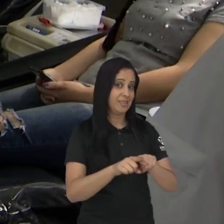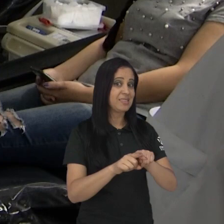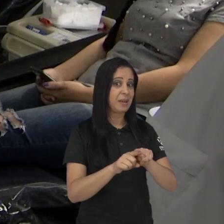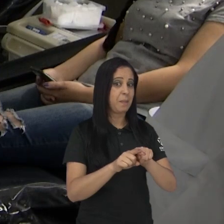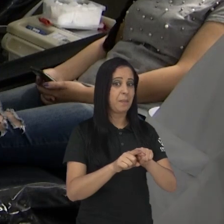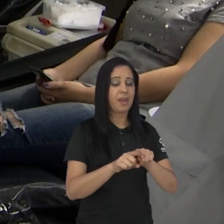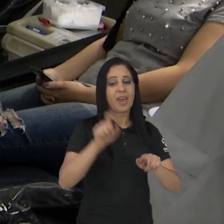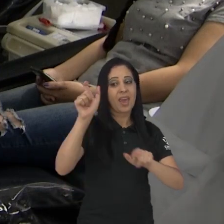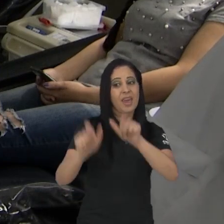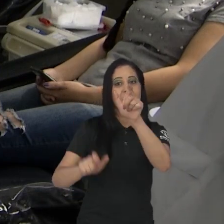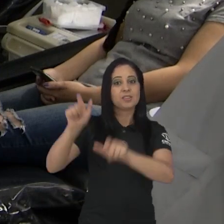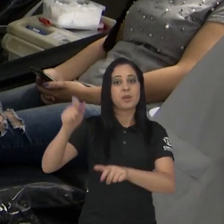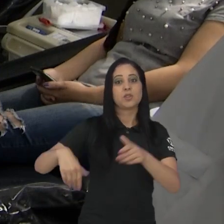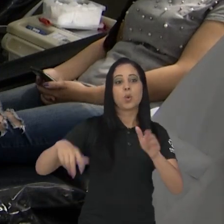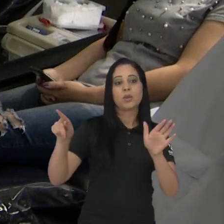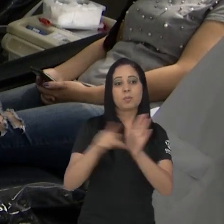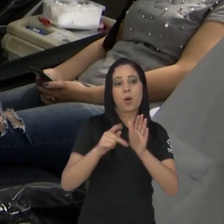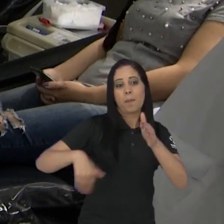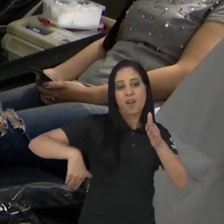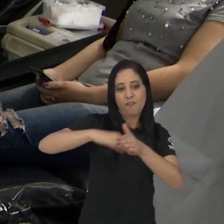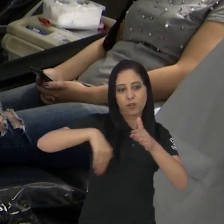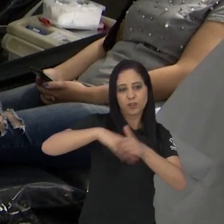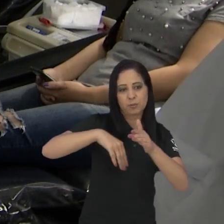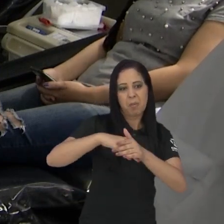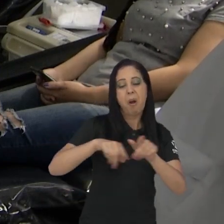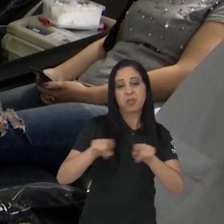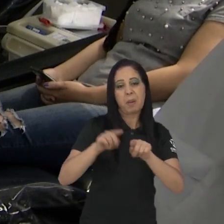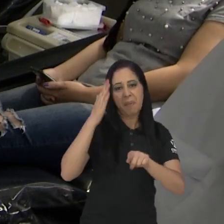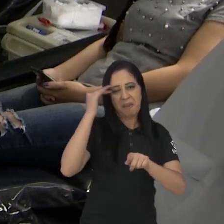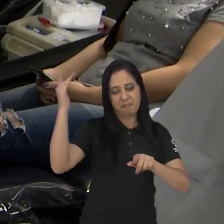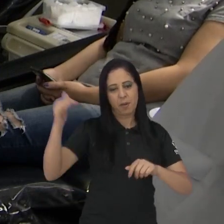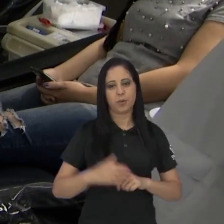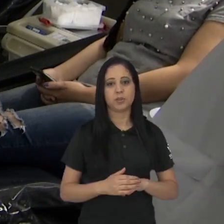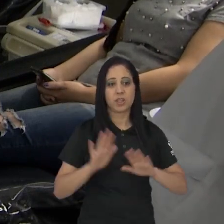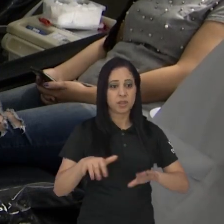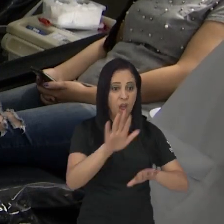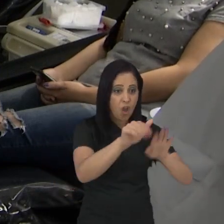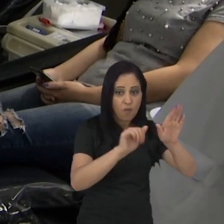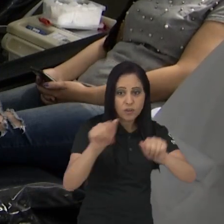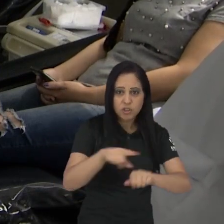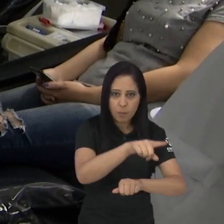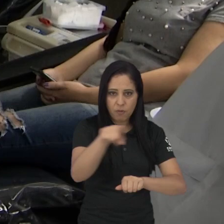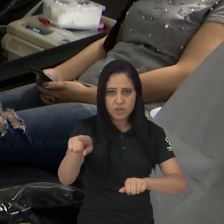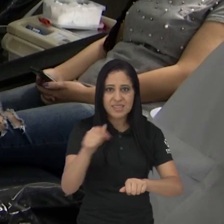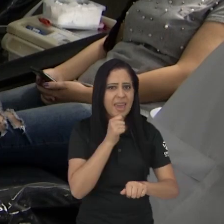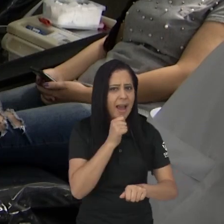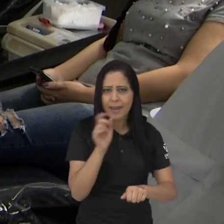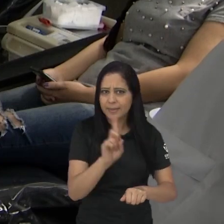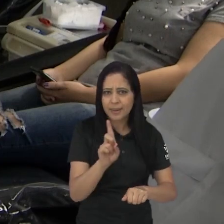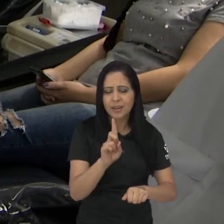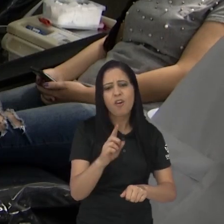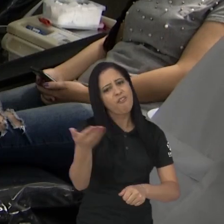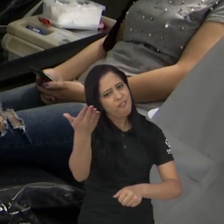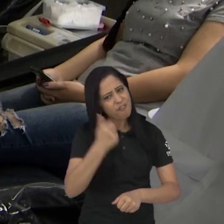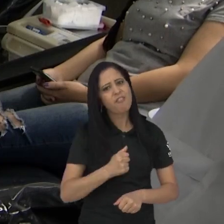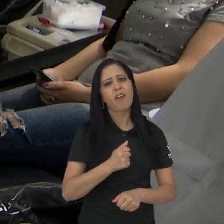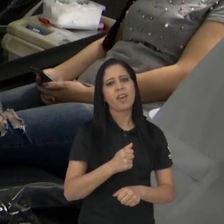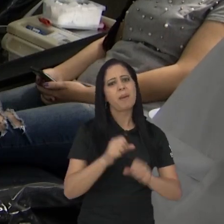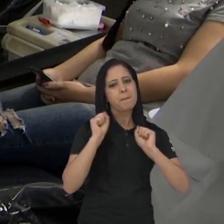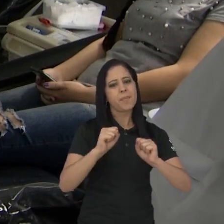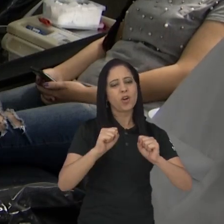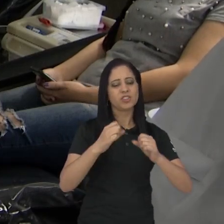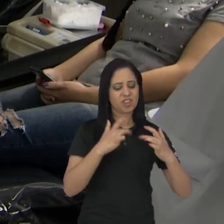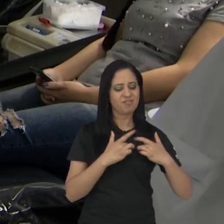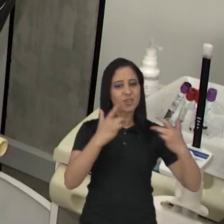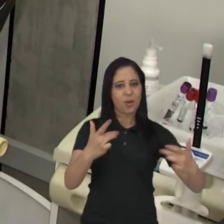os artilheiros que sempre estão ali comparecendo com os seus gols. Então fique aí o convite para você que ainda não é doador, venha fazer a sua doação e